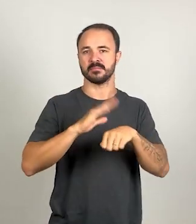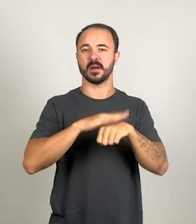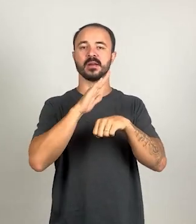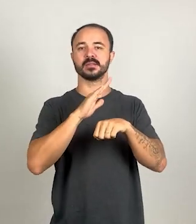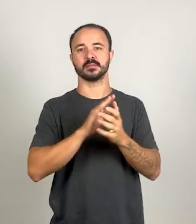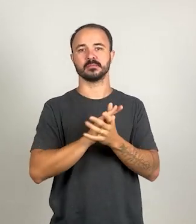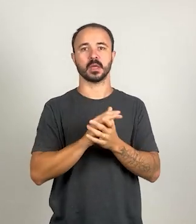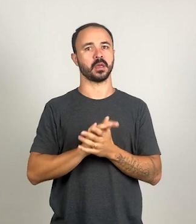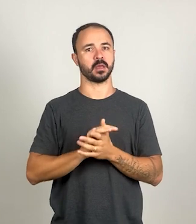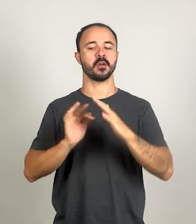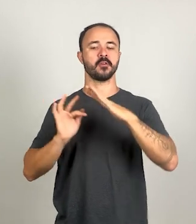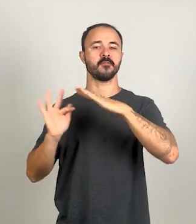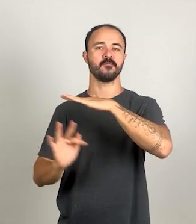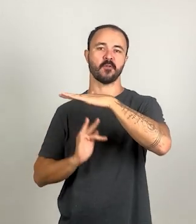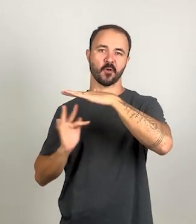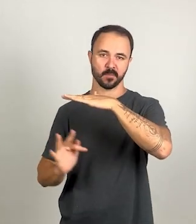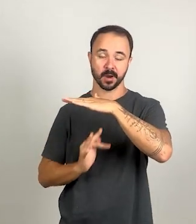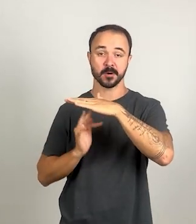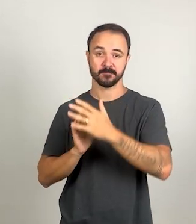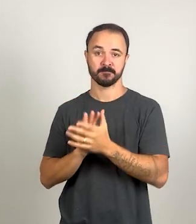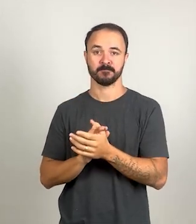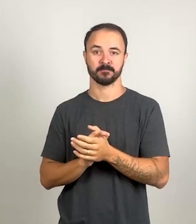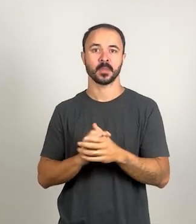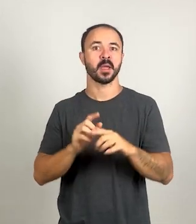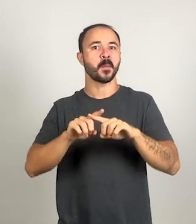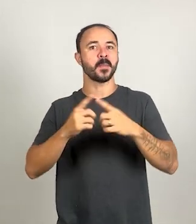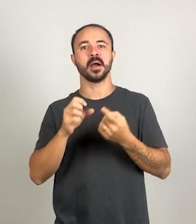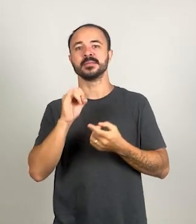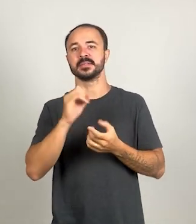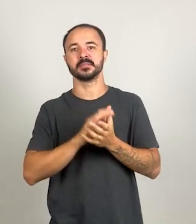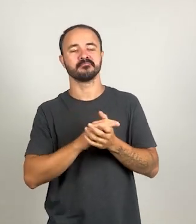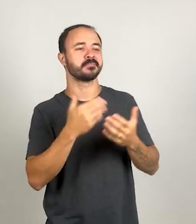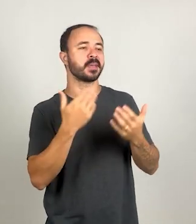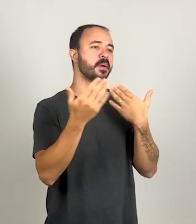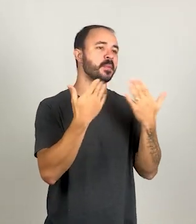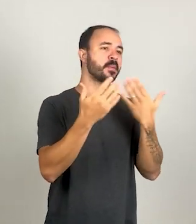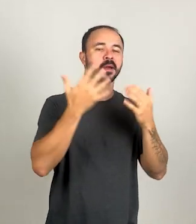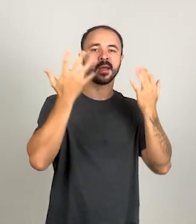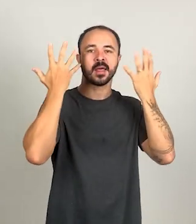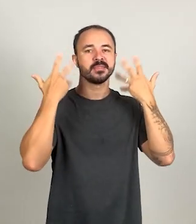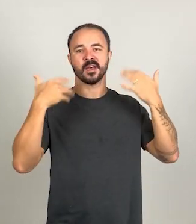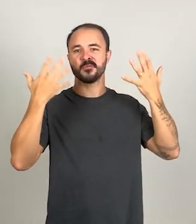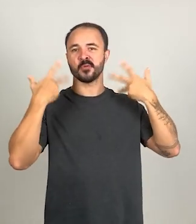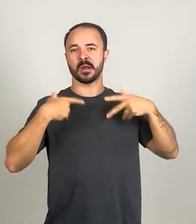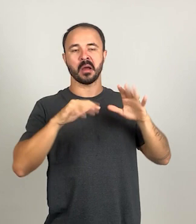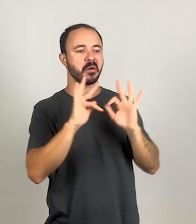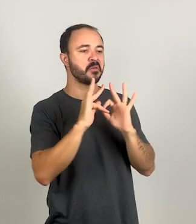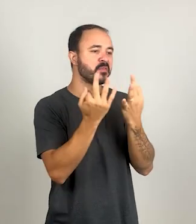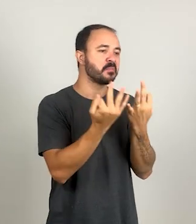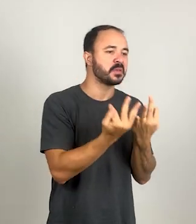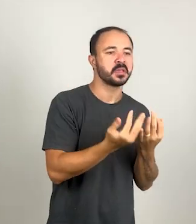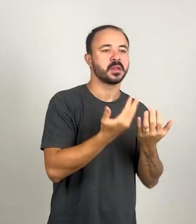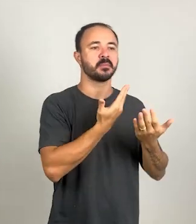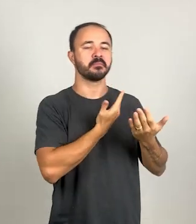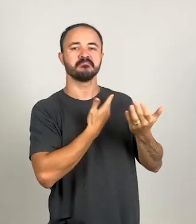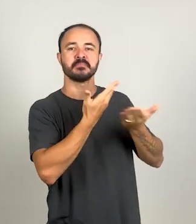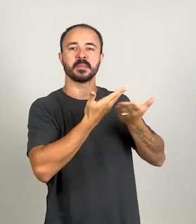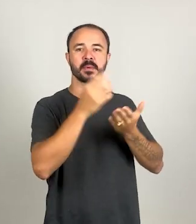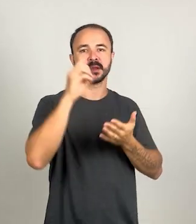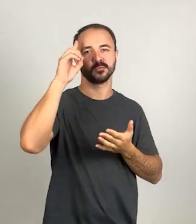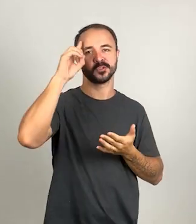uso da linguagem formal agora quando fazemos uso da linguagem mais coloquial e familiar estamos usando a